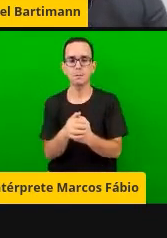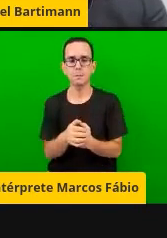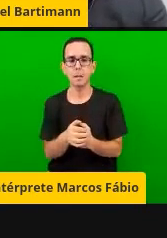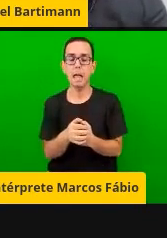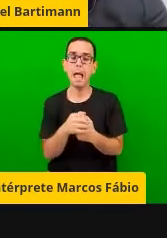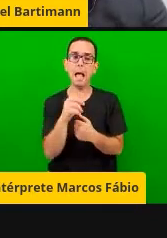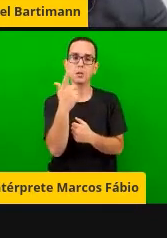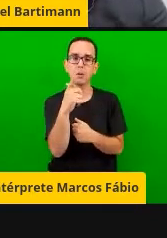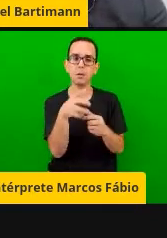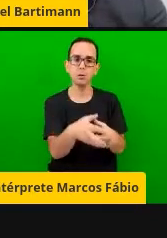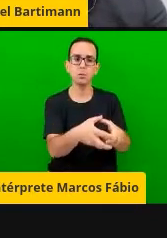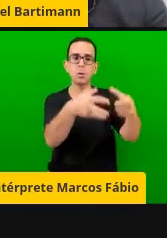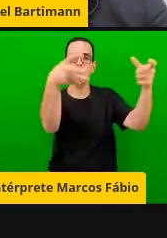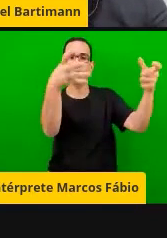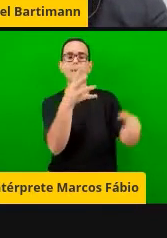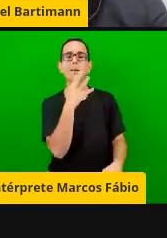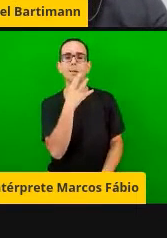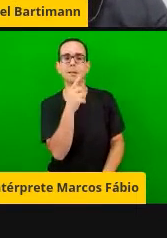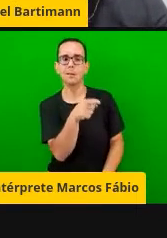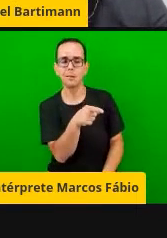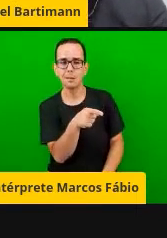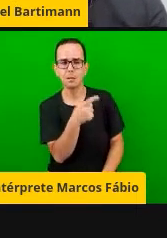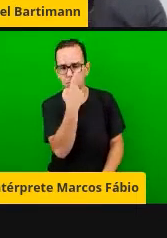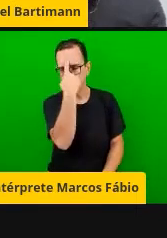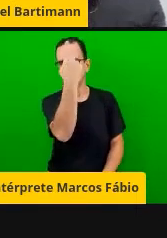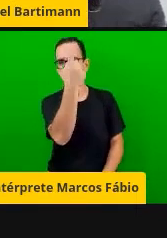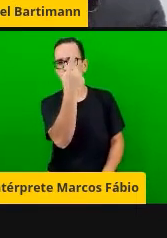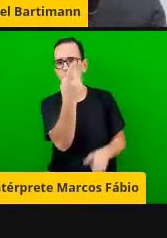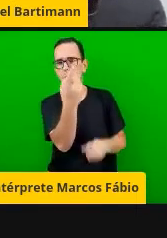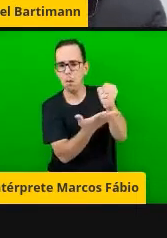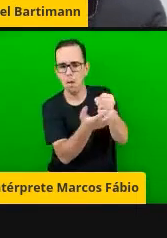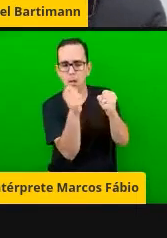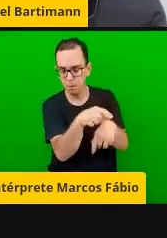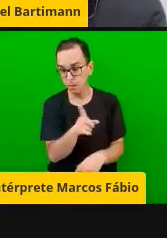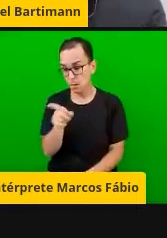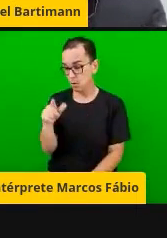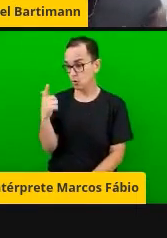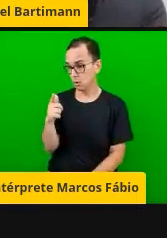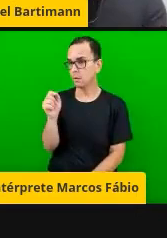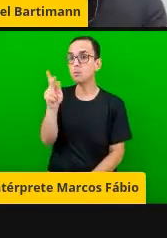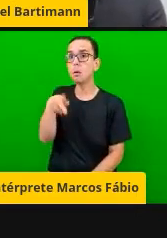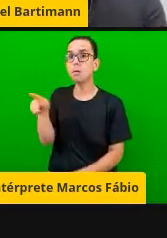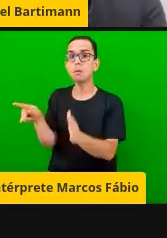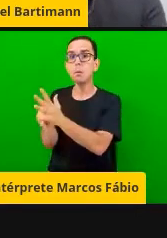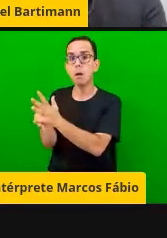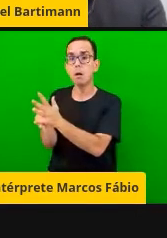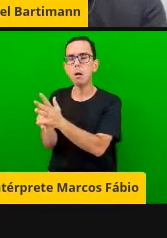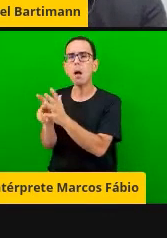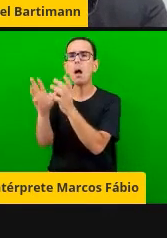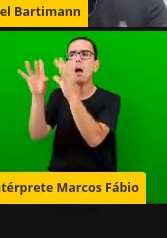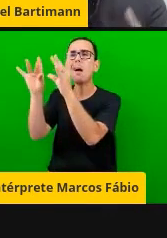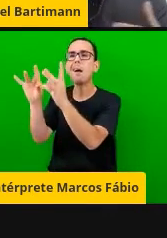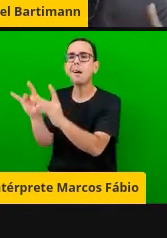Maior, de um conhecimento estratégico fundamental, e também a geografia dos professores, aquela descritiva, que